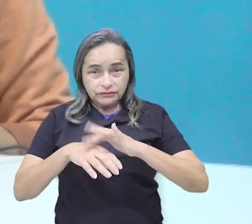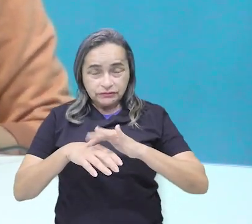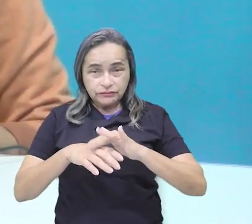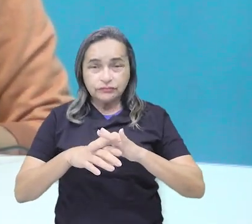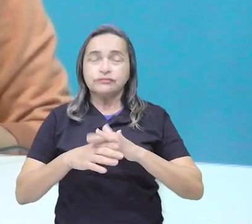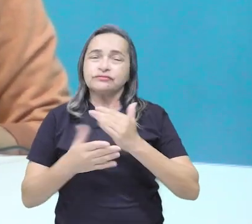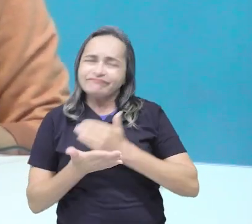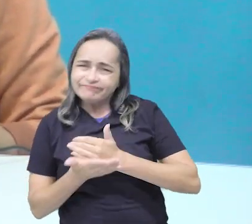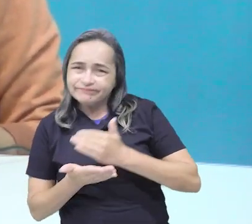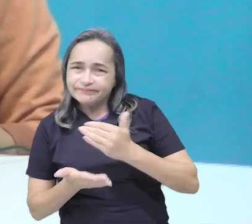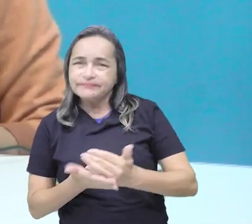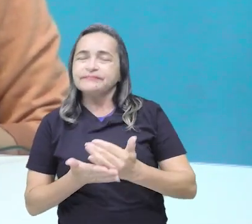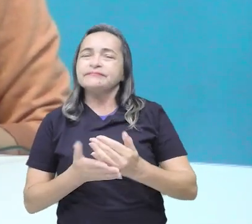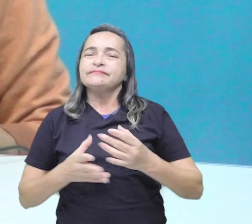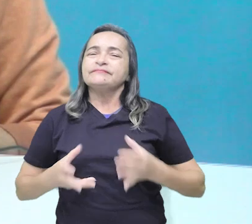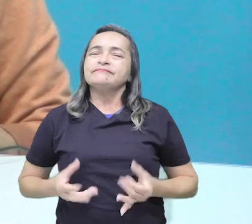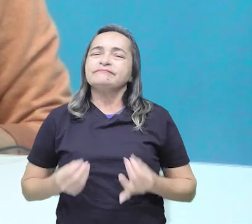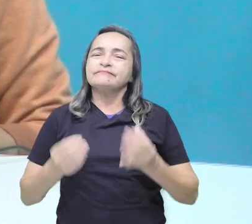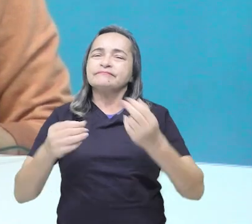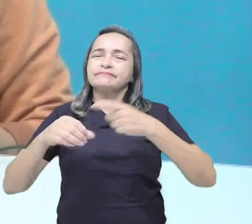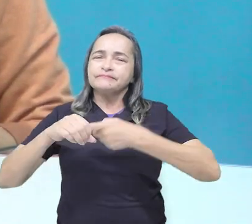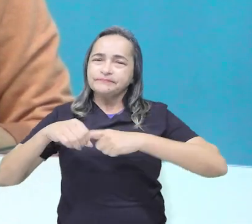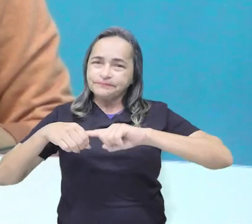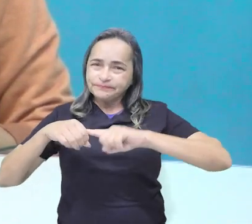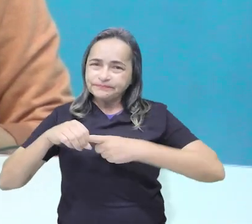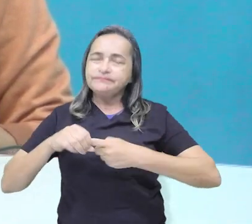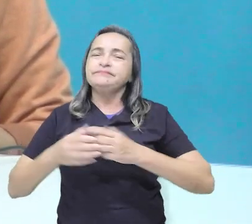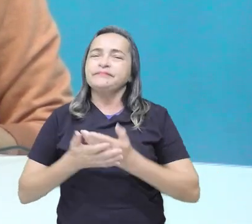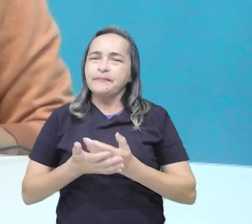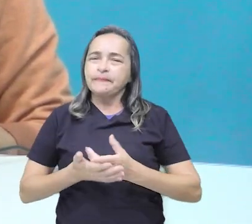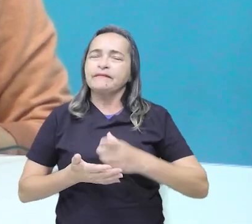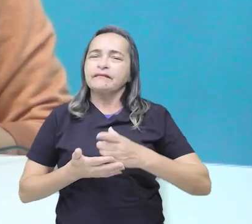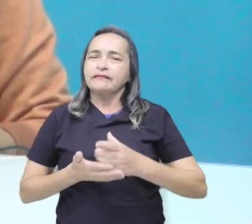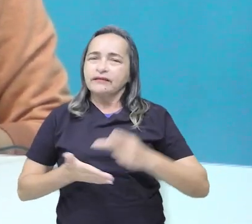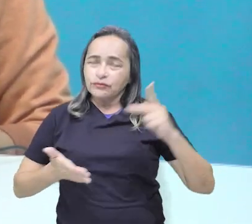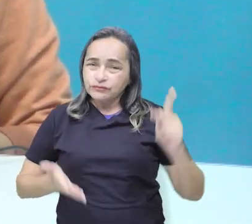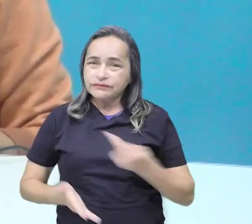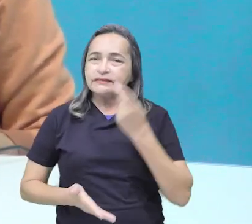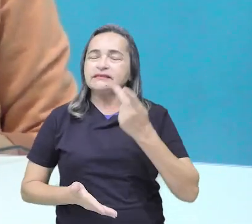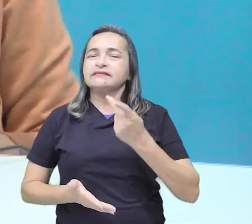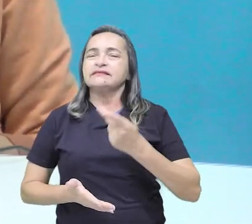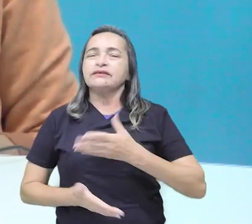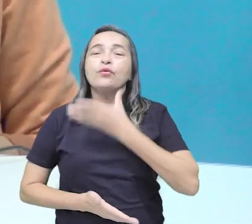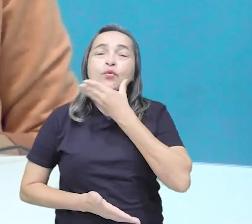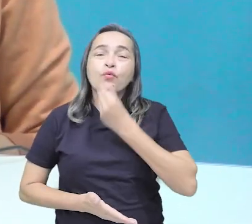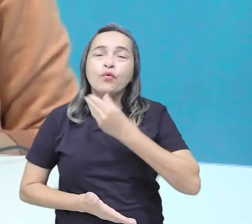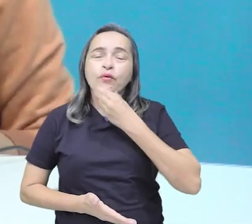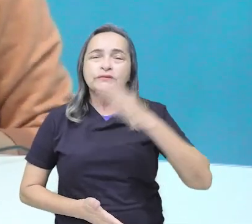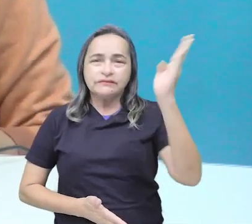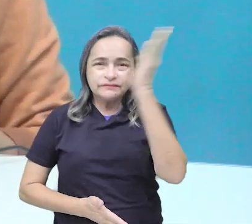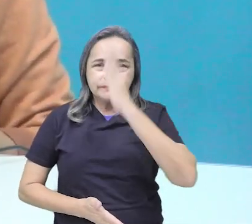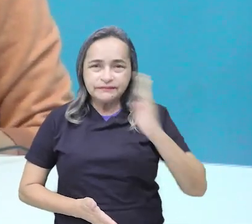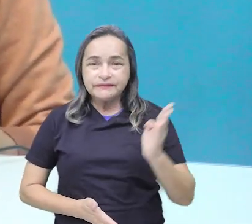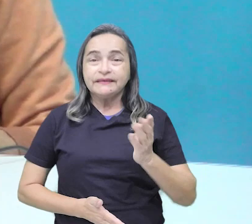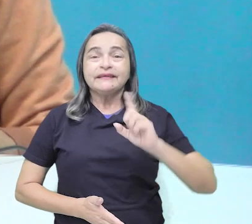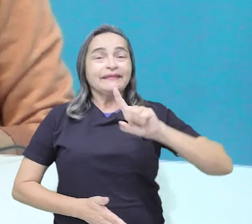de próstata, o mais frequente entre os homens brasileiros depois do câncer de